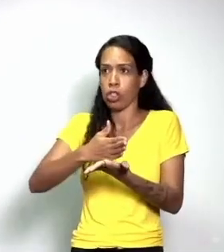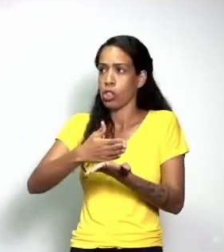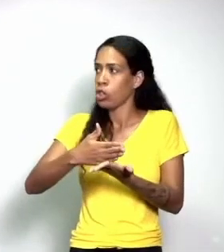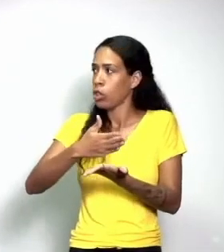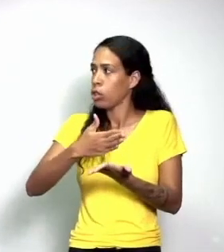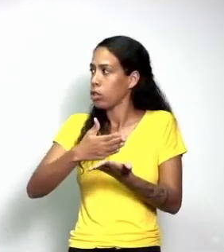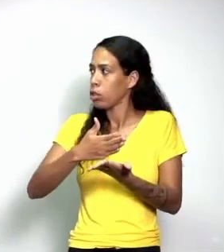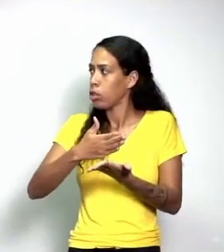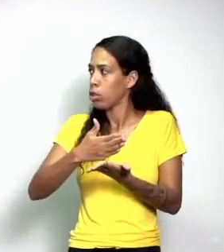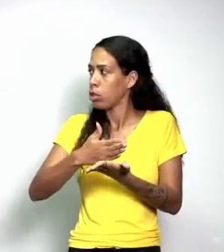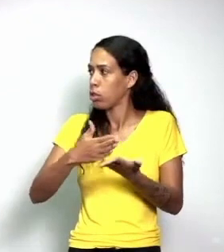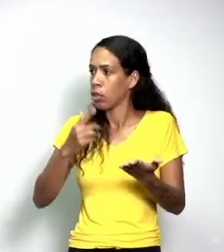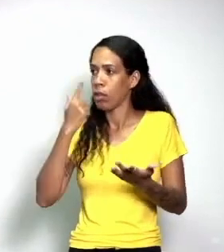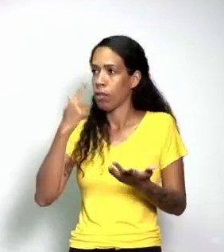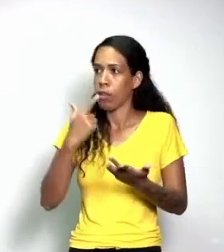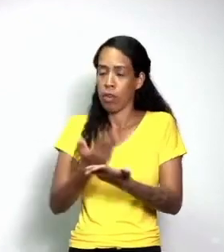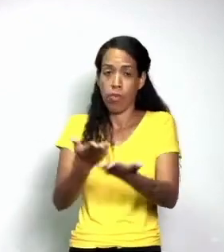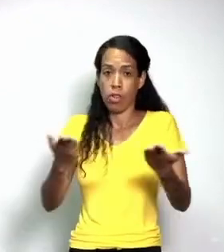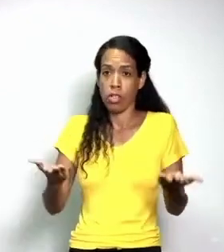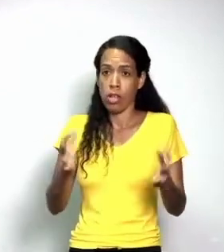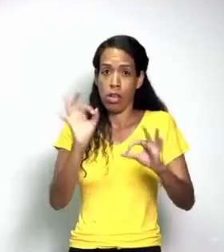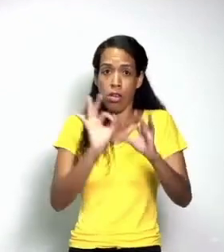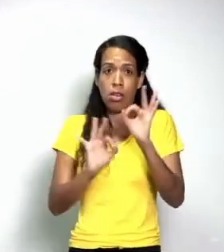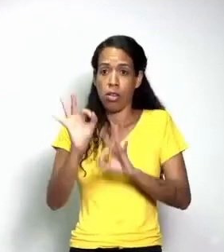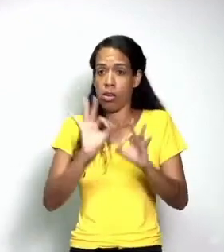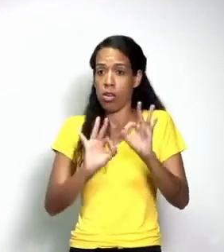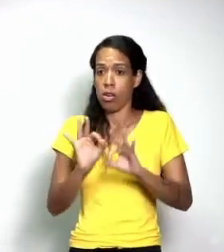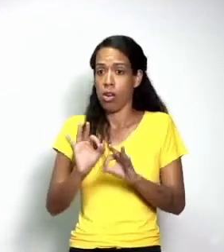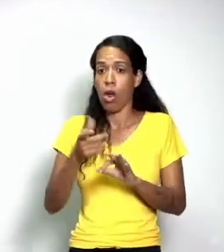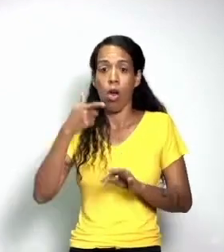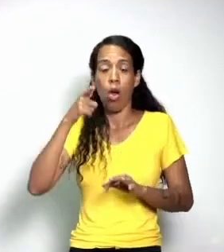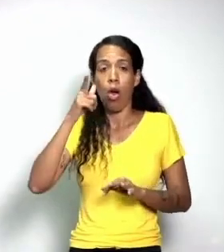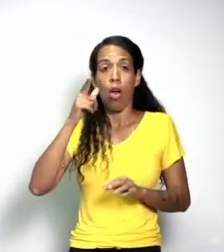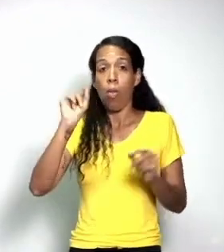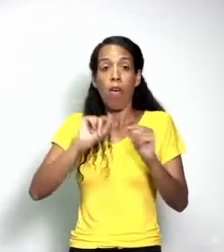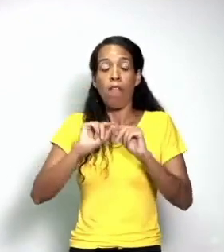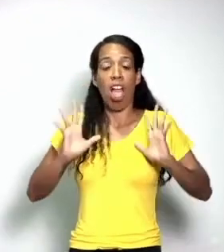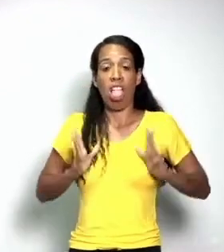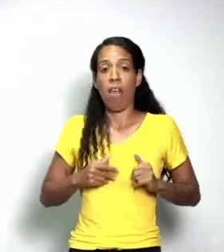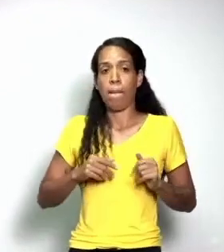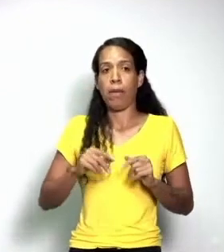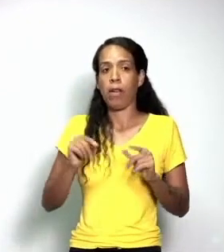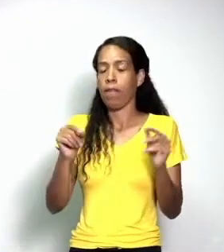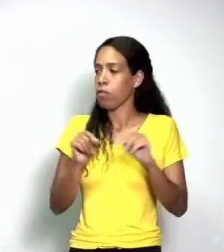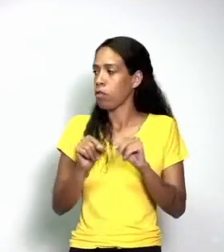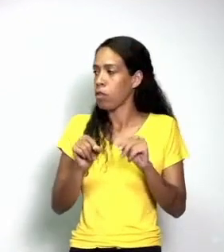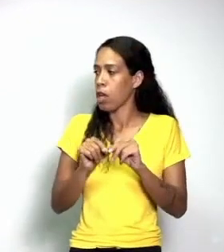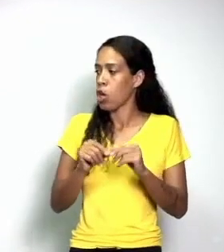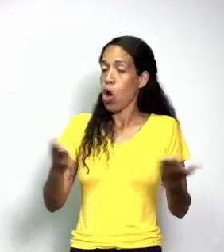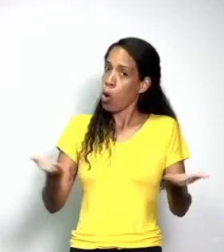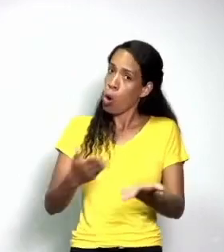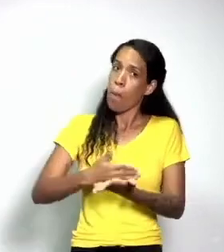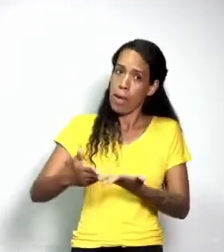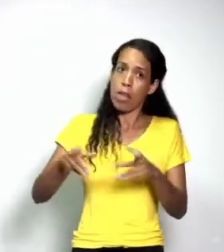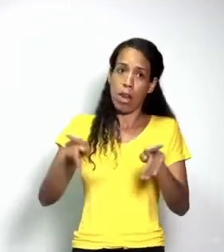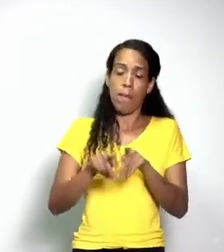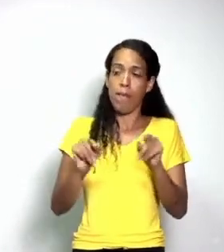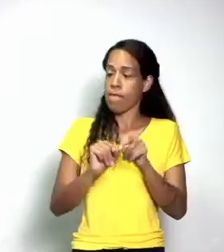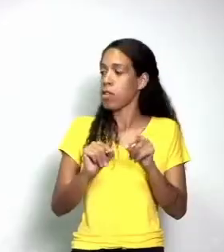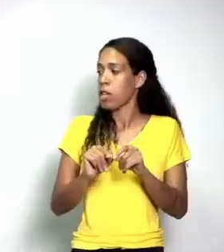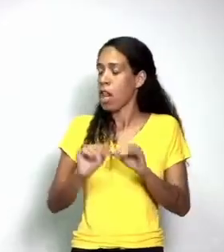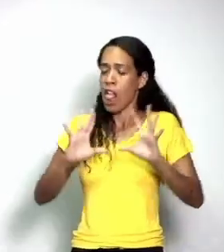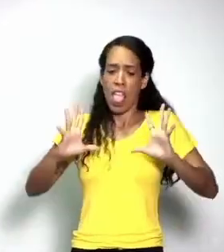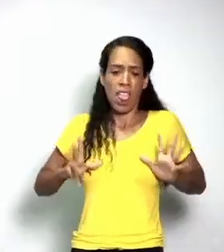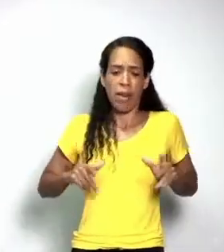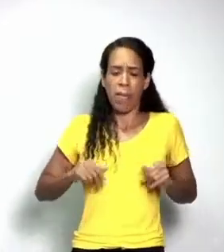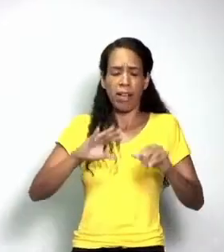e eu vou acompanhando vocês. A gente não fez a limpeza desse material ontem, então a gente pode começar a fazer hoje também. Limpeza de